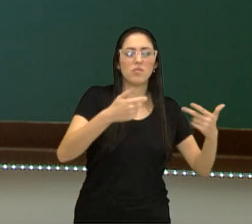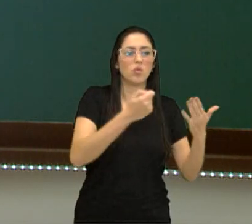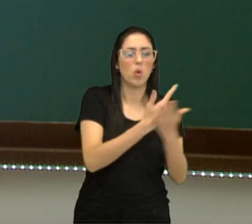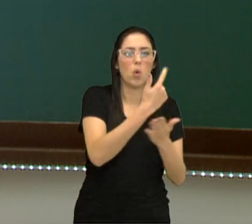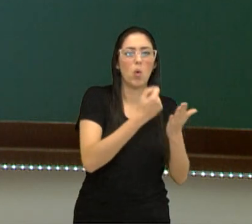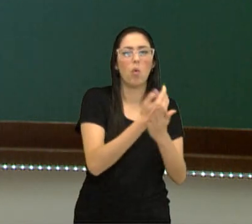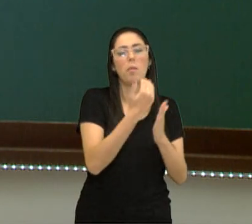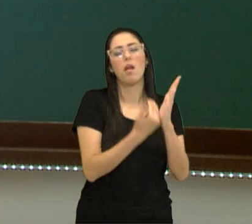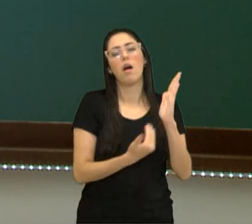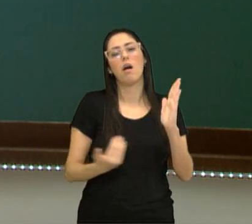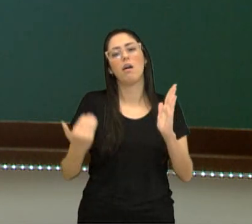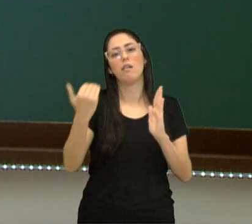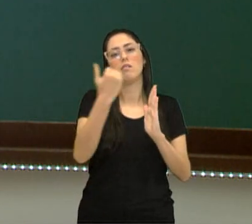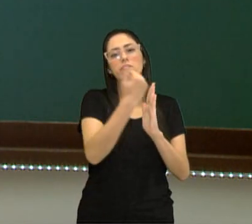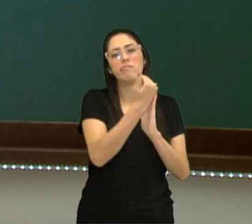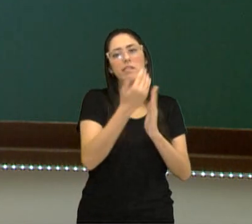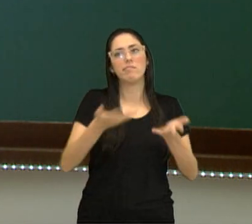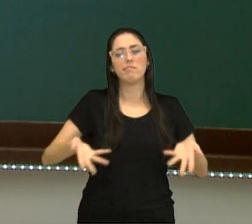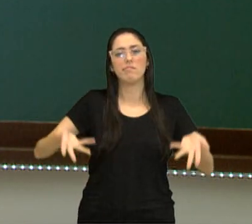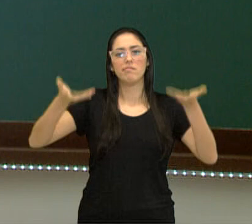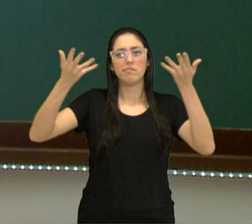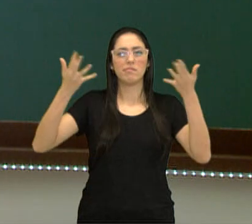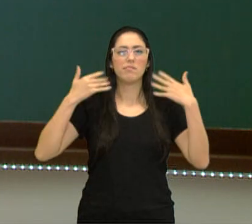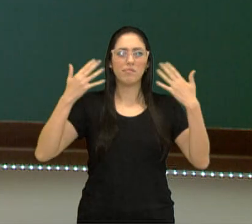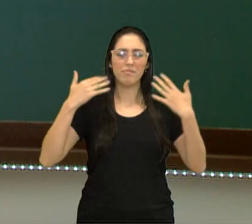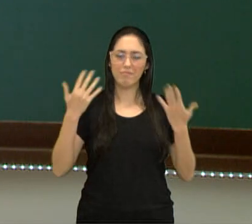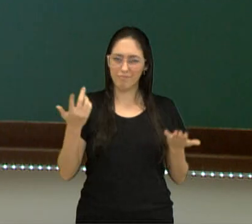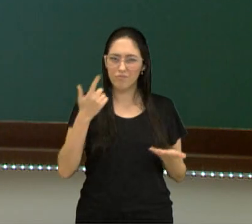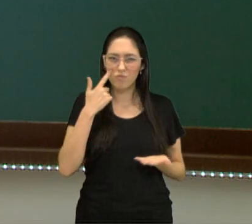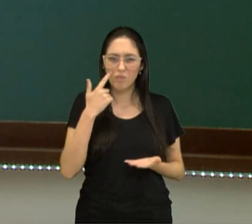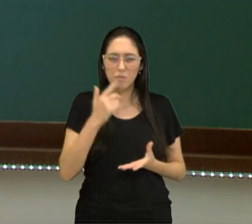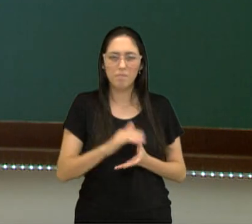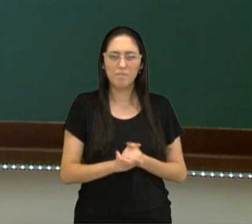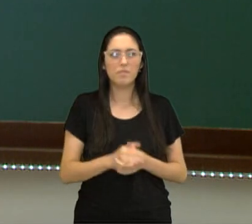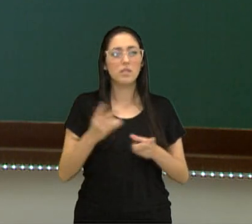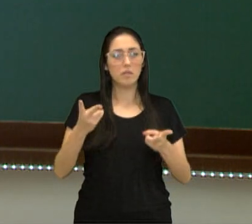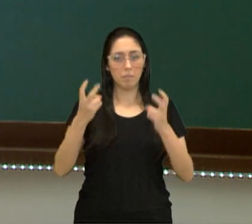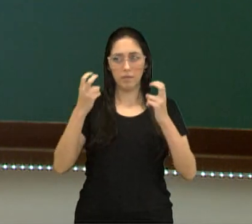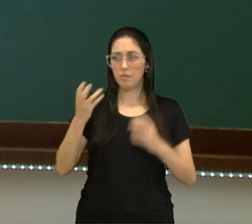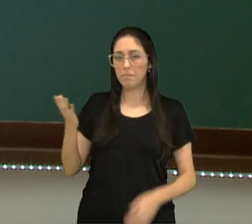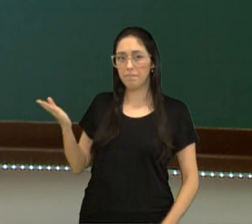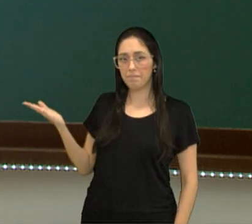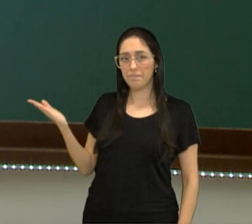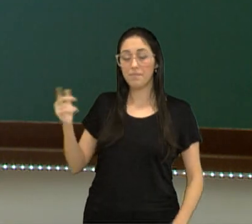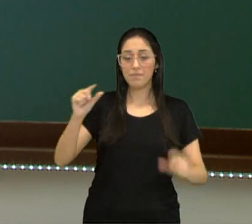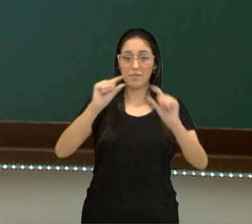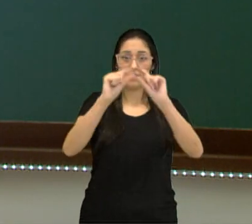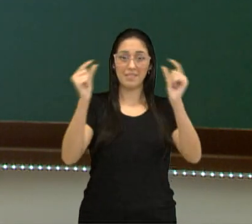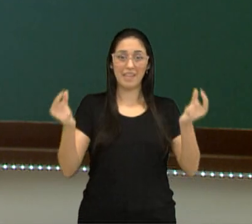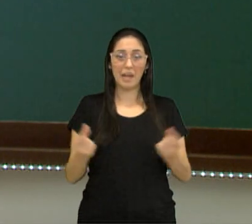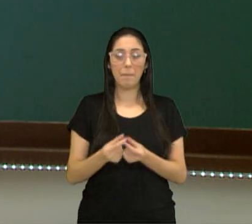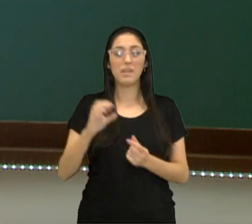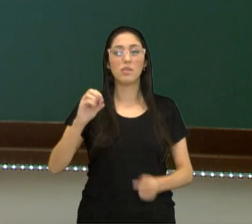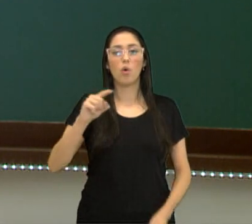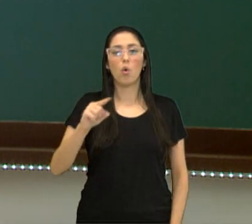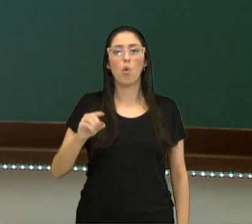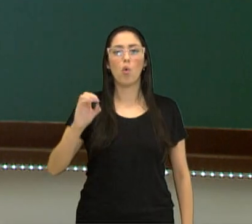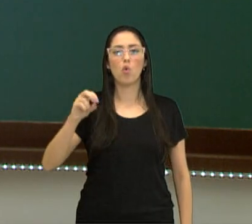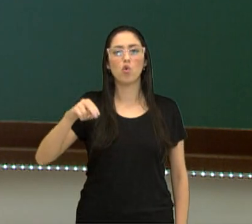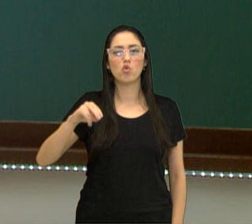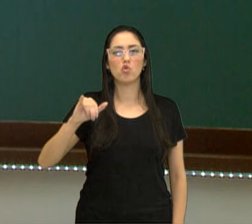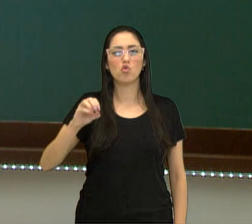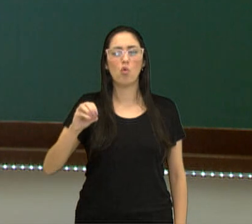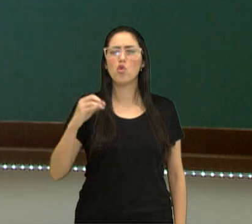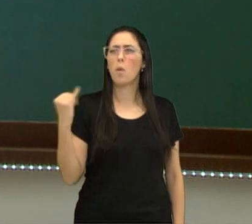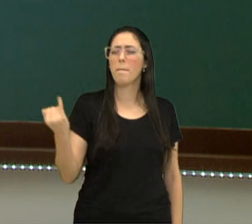para o aumento da temperatura. Então, perceba essa relação. E olha aqui na tela que a camada de ozônio ela é essencial para a